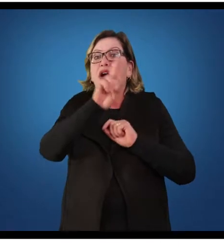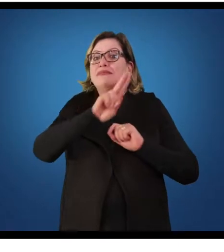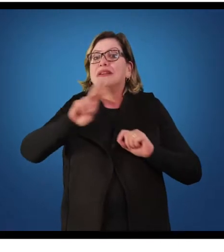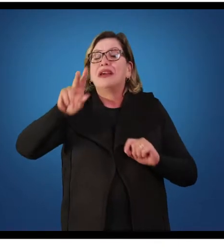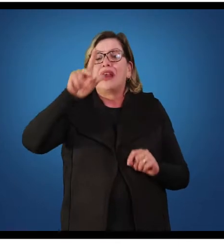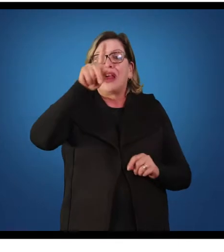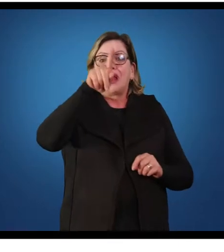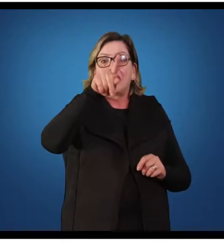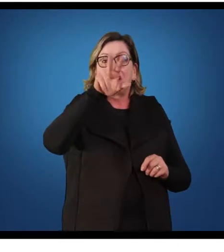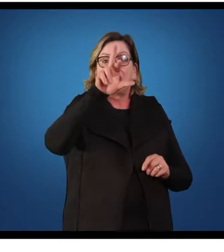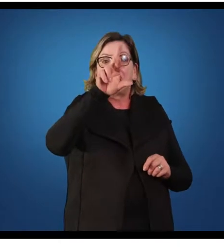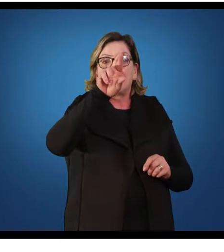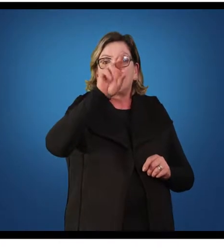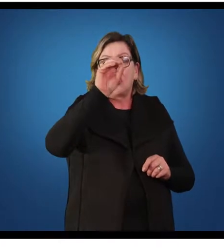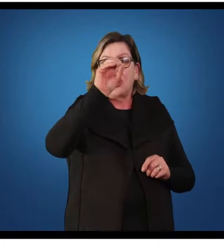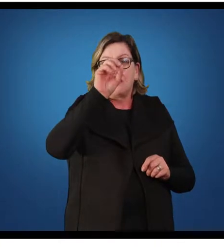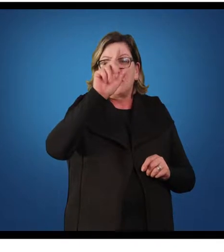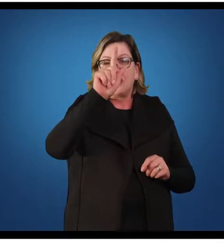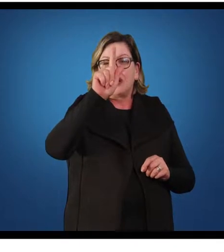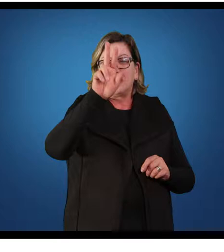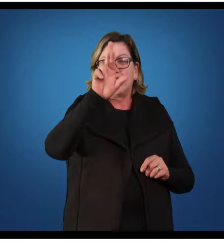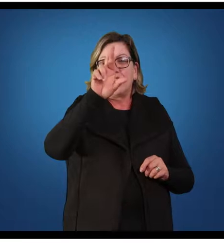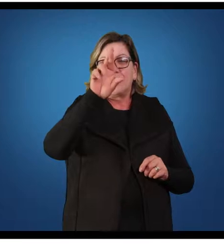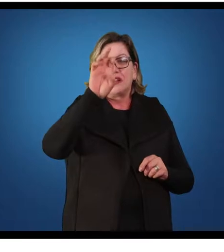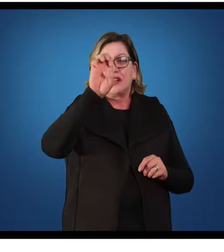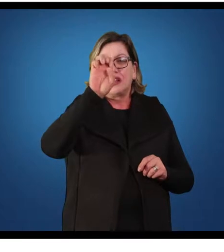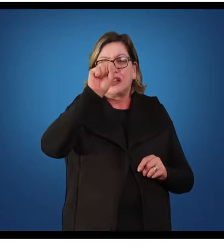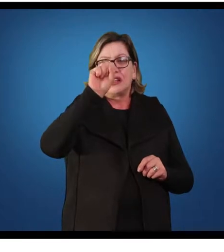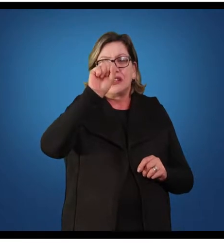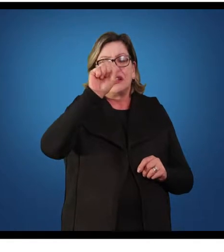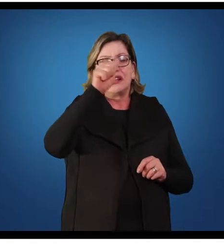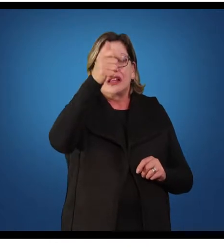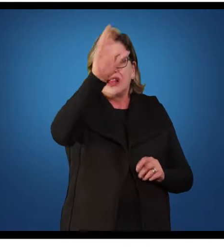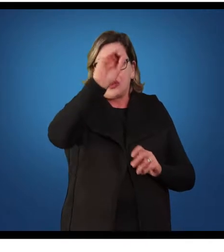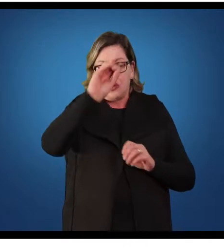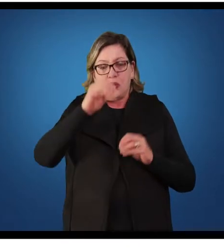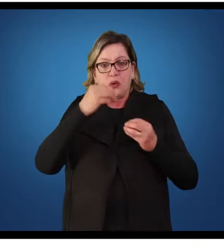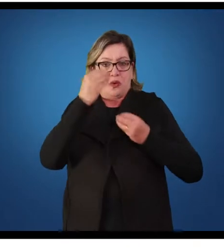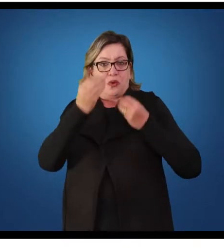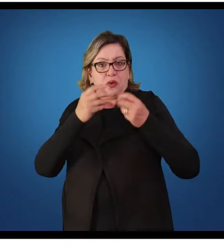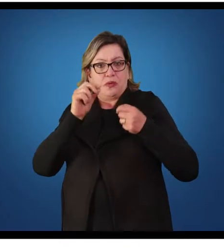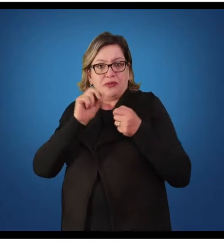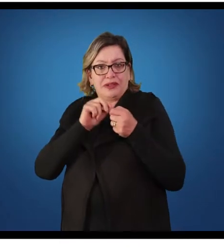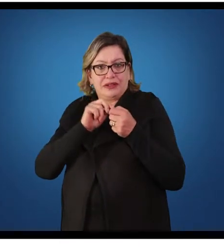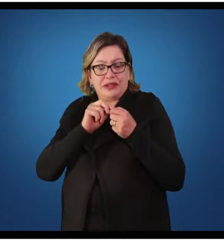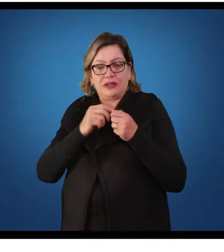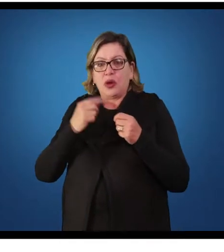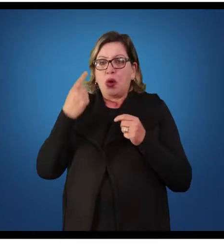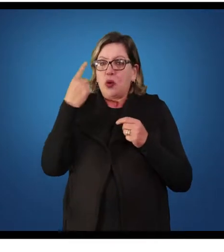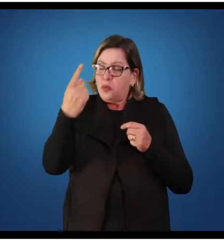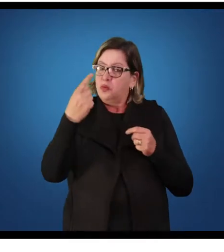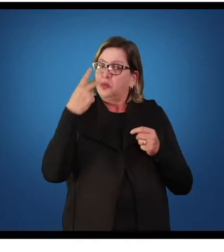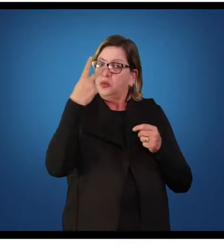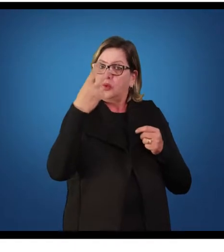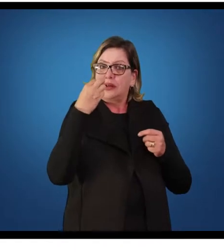progressão, certo? Essa progressão, ela pode ser feita com 3 passadas,